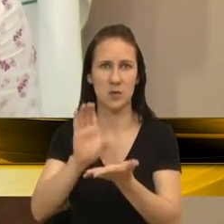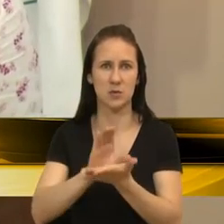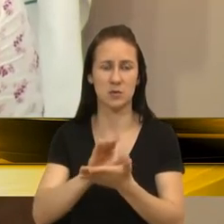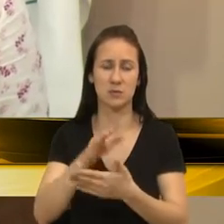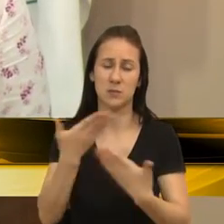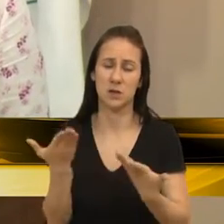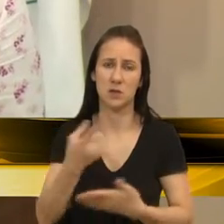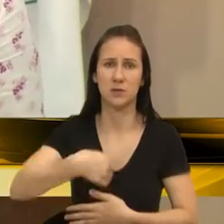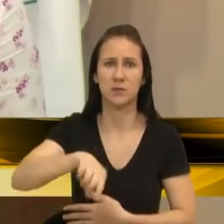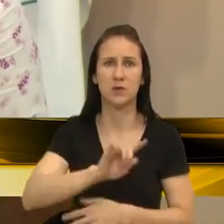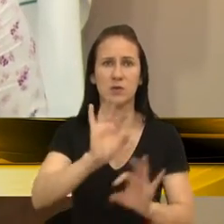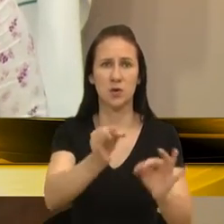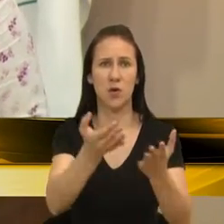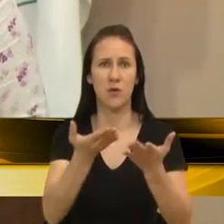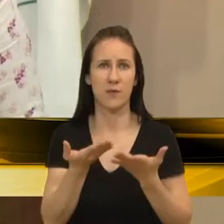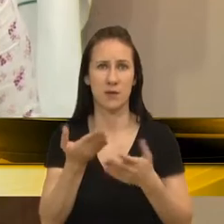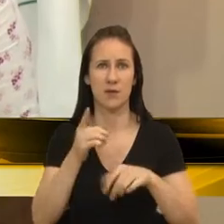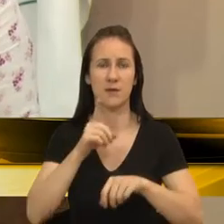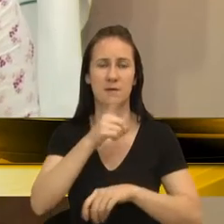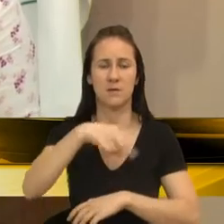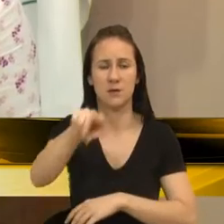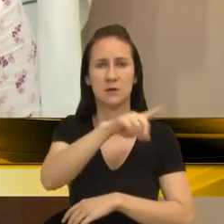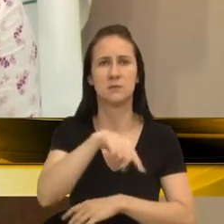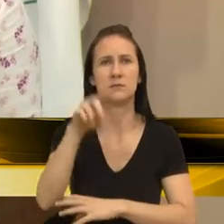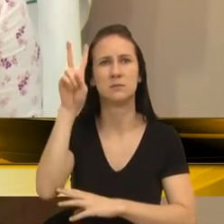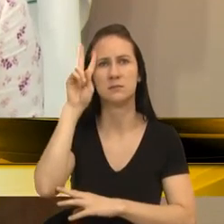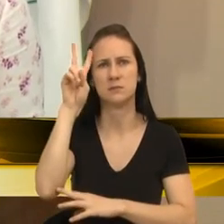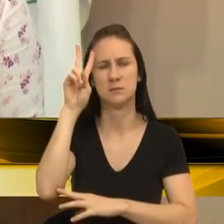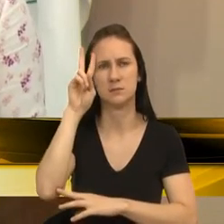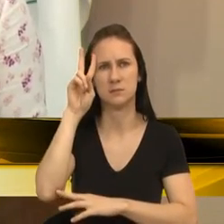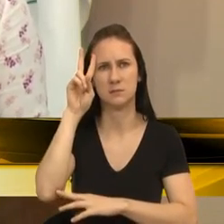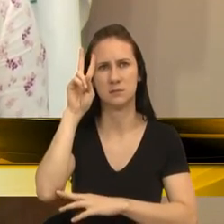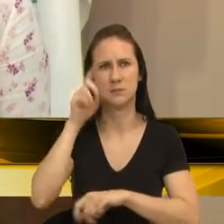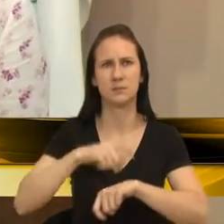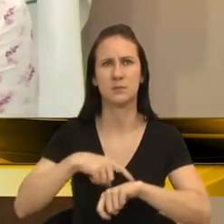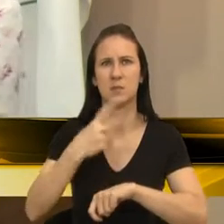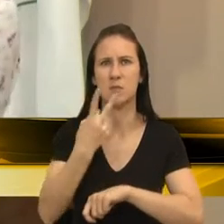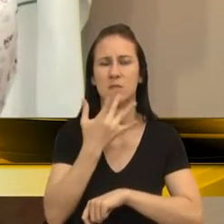toda a nossa comunidade, segunda-feira, às 14 horas, na sala GNPTF, uma reunião, então,